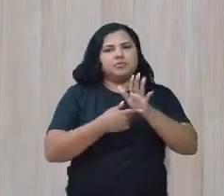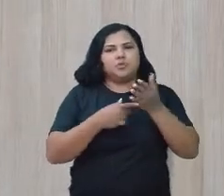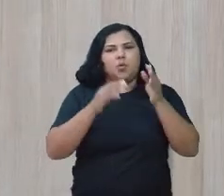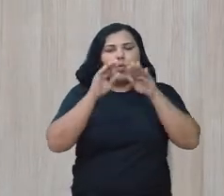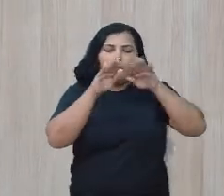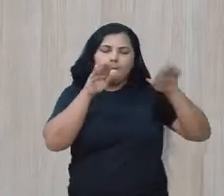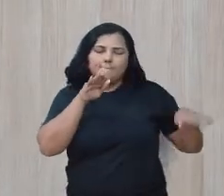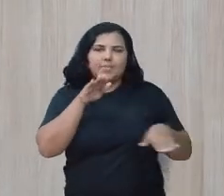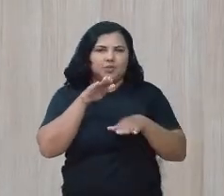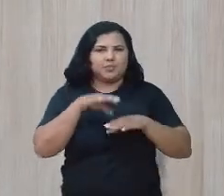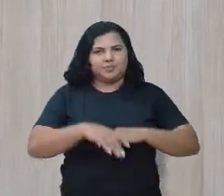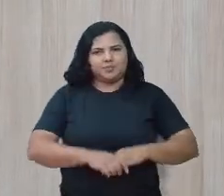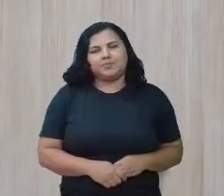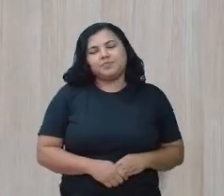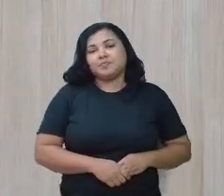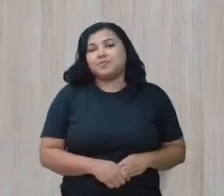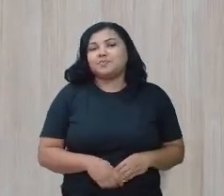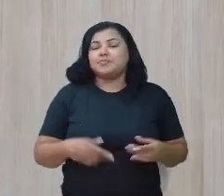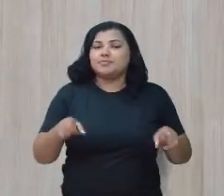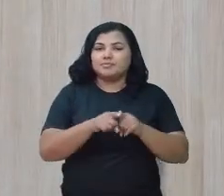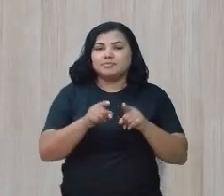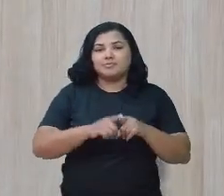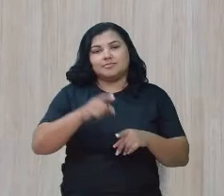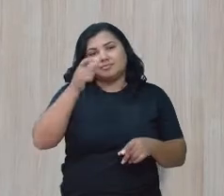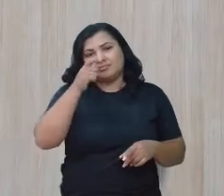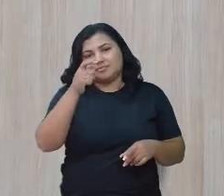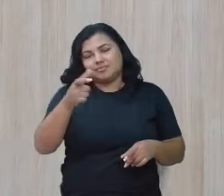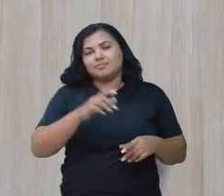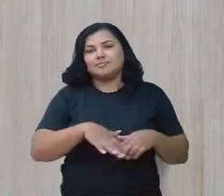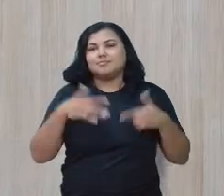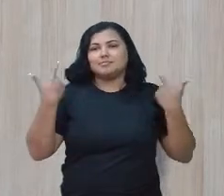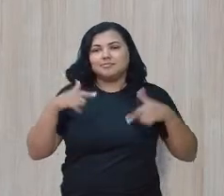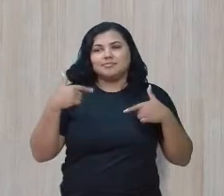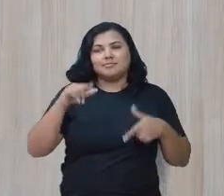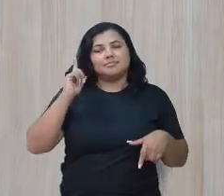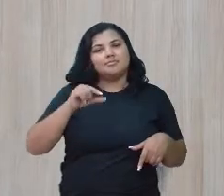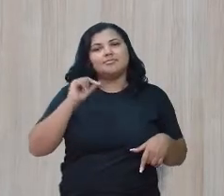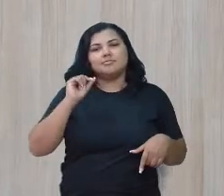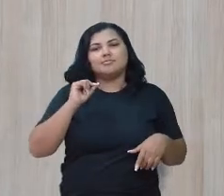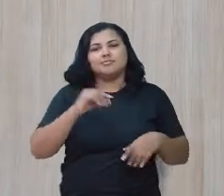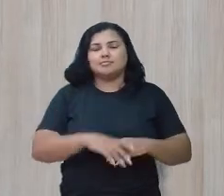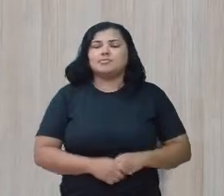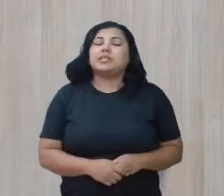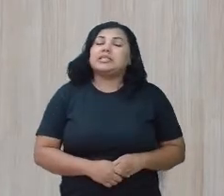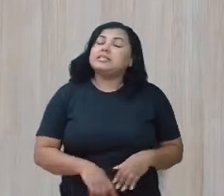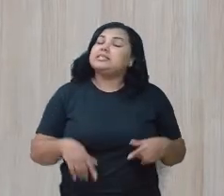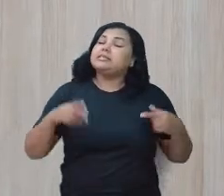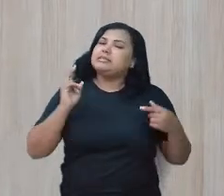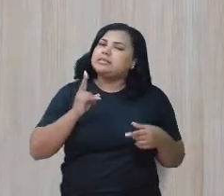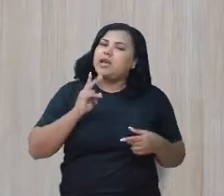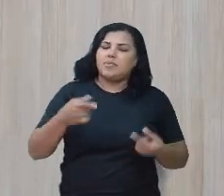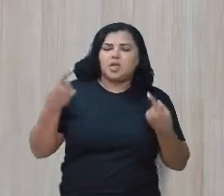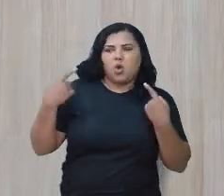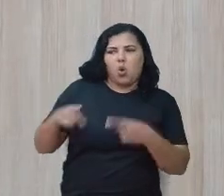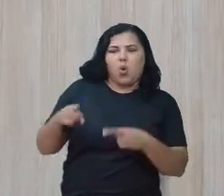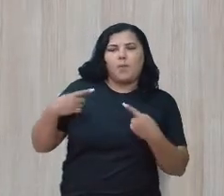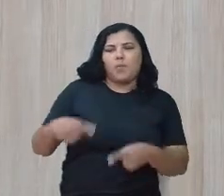menor. E uma coisa interessante também da comédia é que ela sempre incomoda os